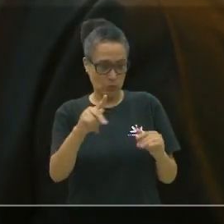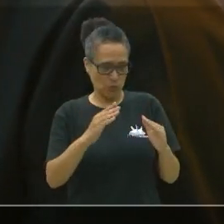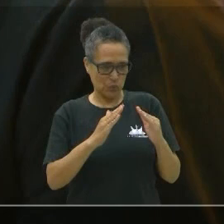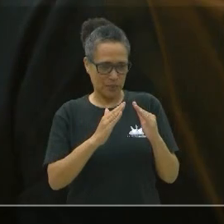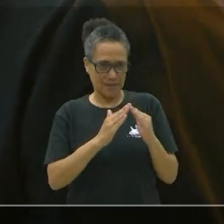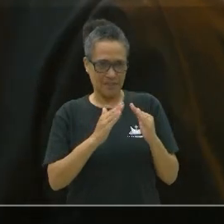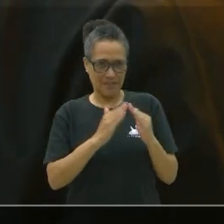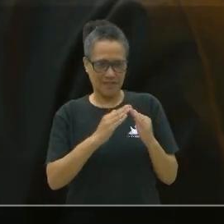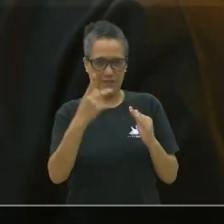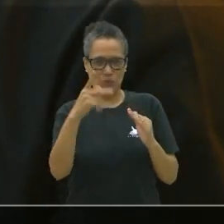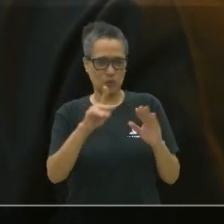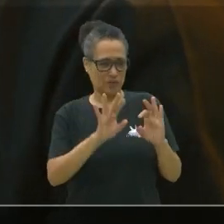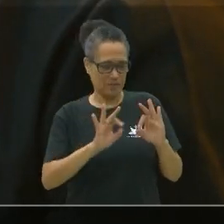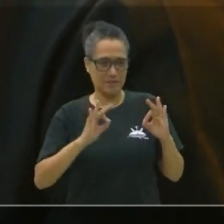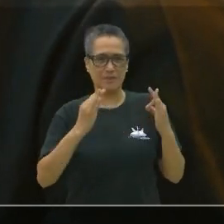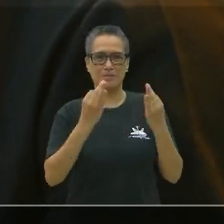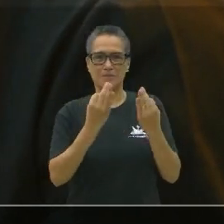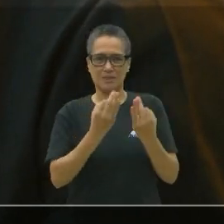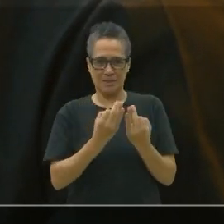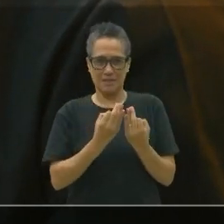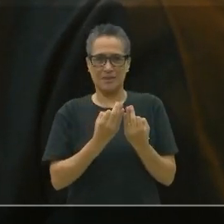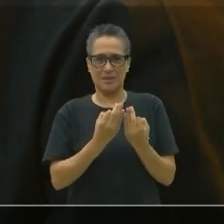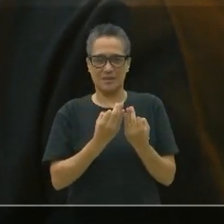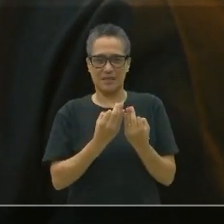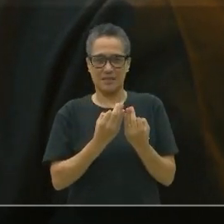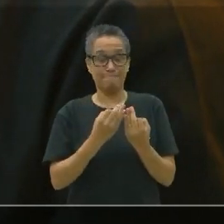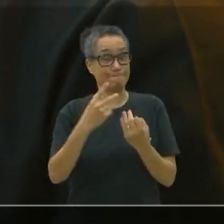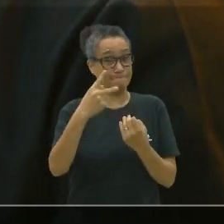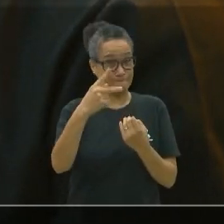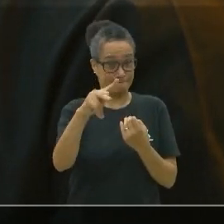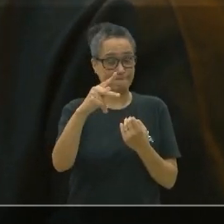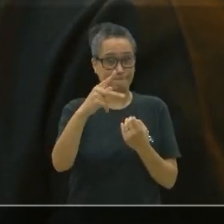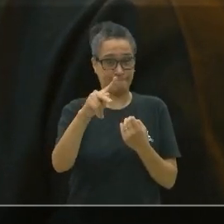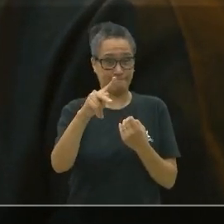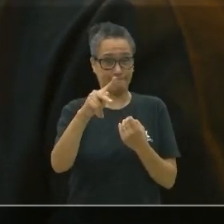sua família, sobre os seus.